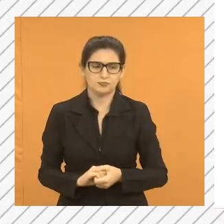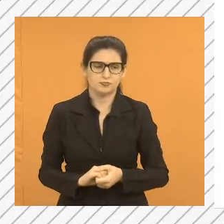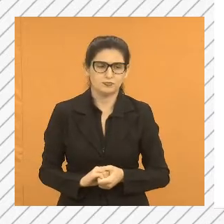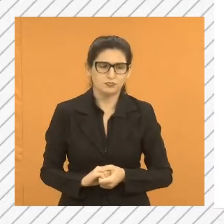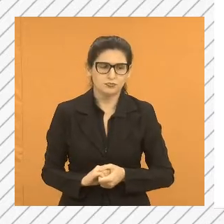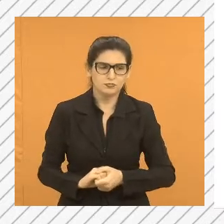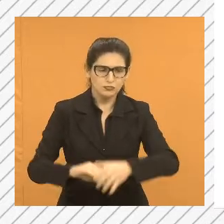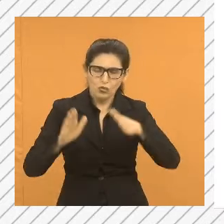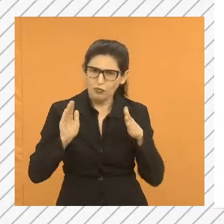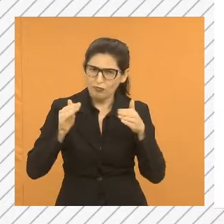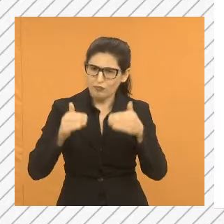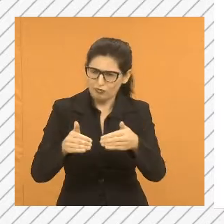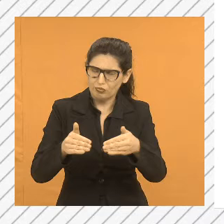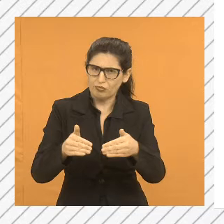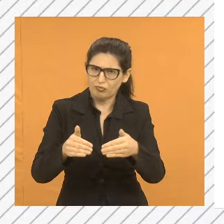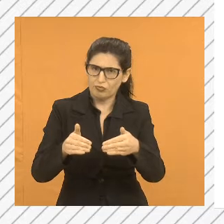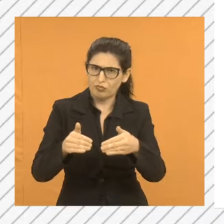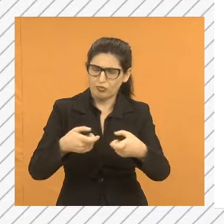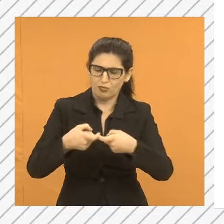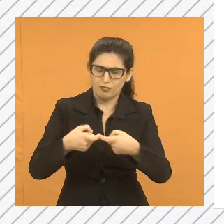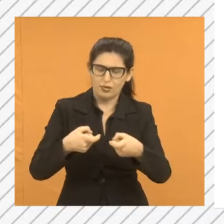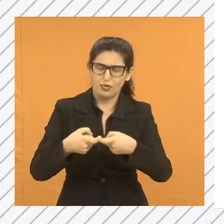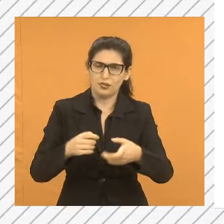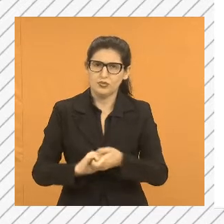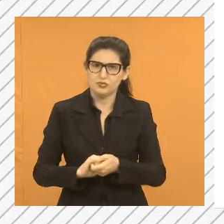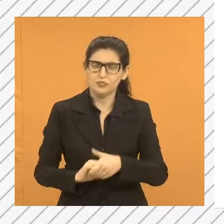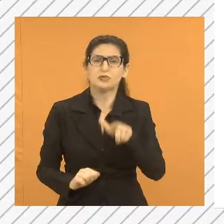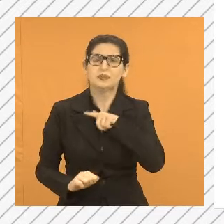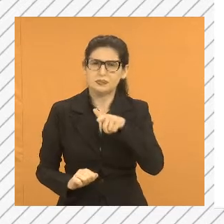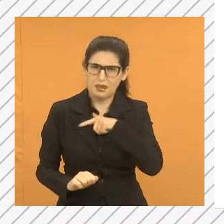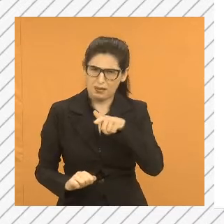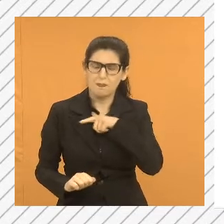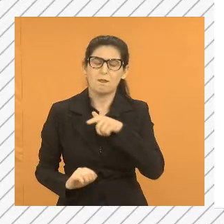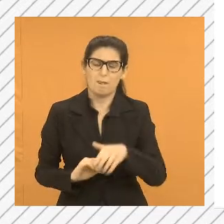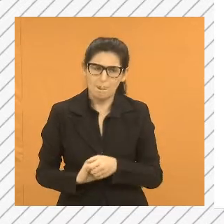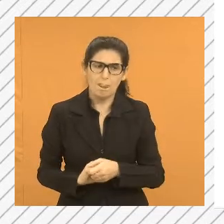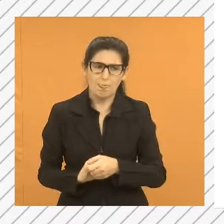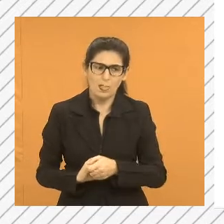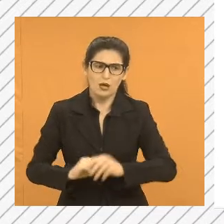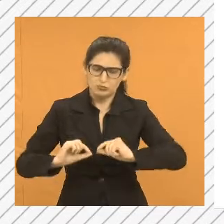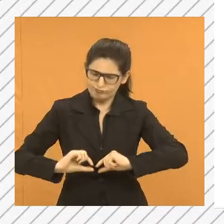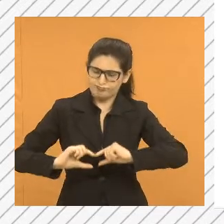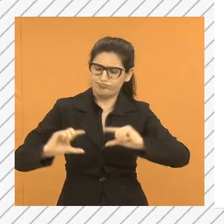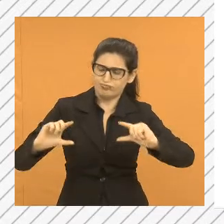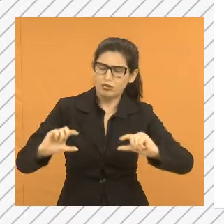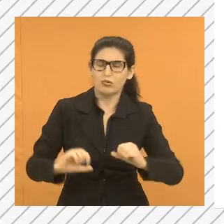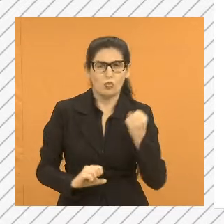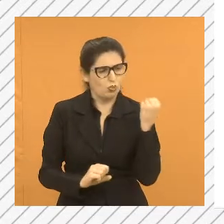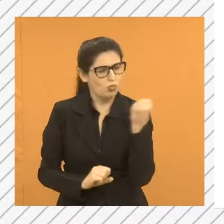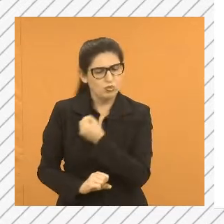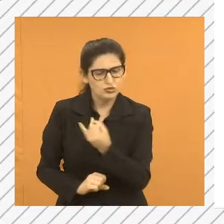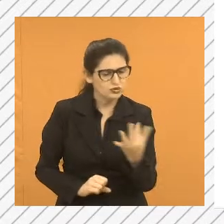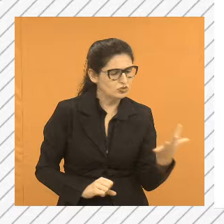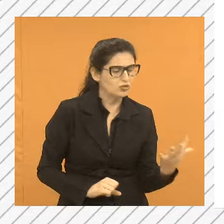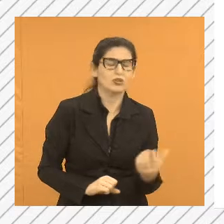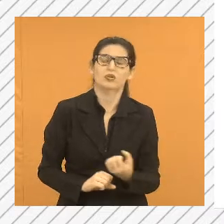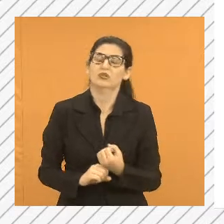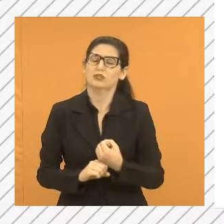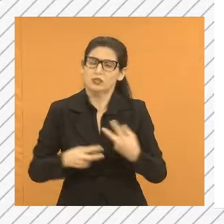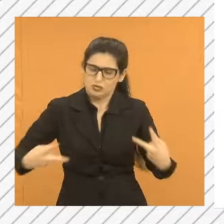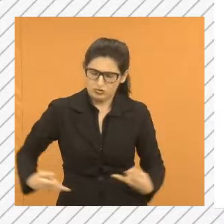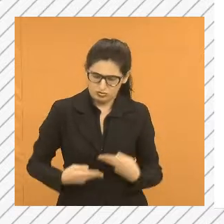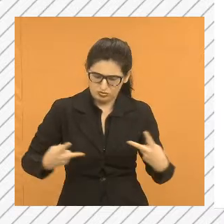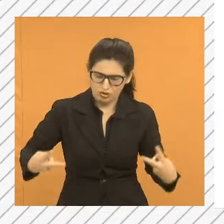Procedimentos especializados. Tivemos um salto considerável entre as cirurgias